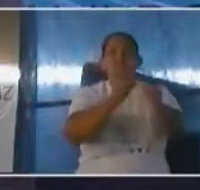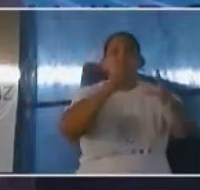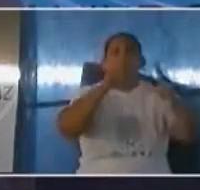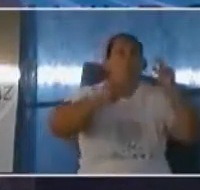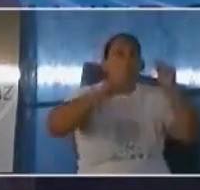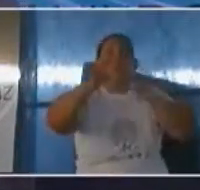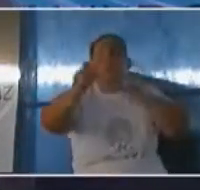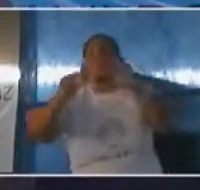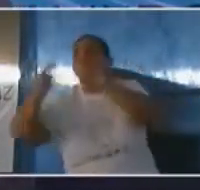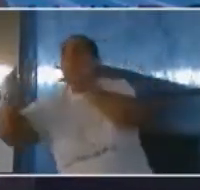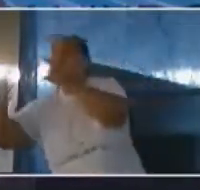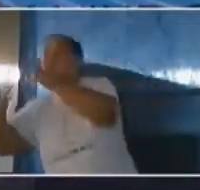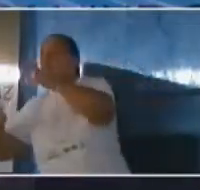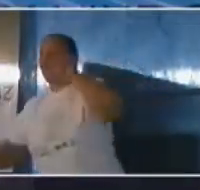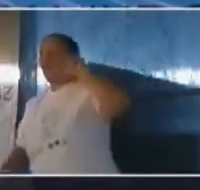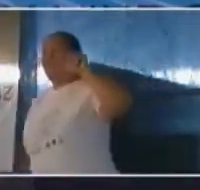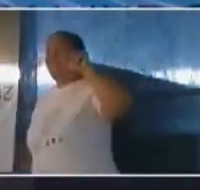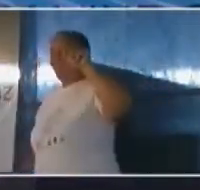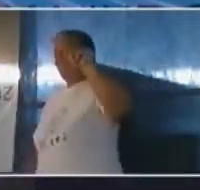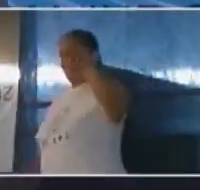Extremamente rico, extremamente